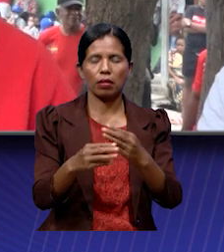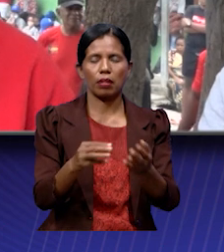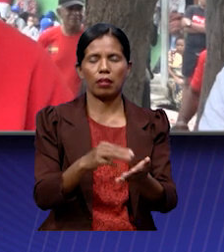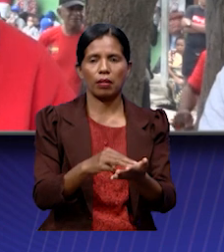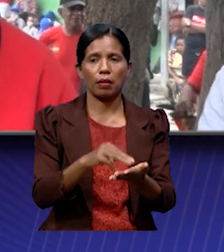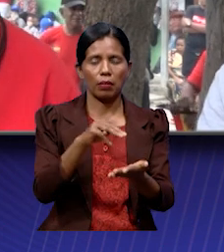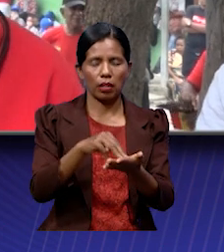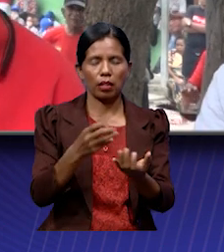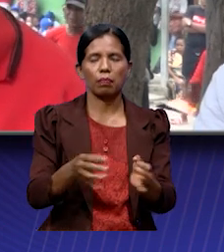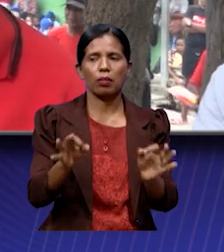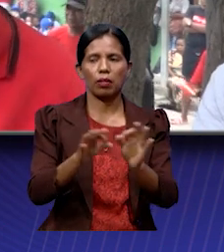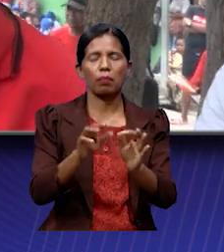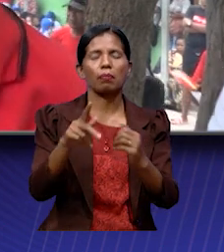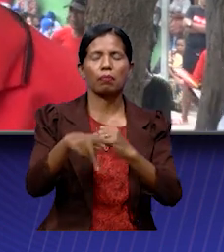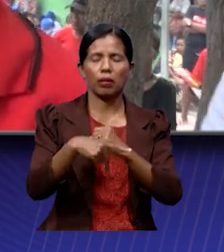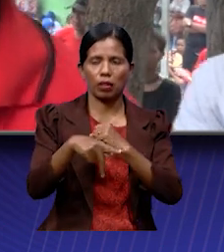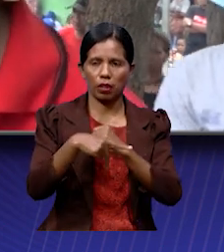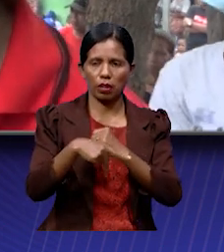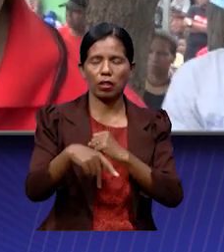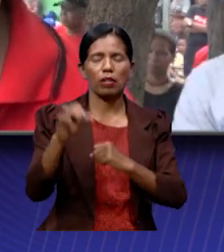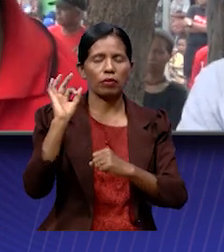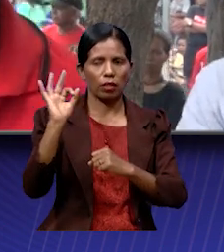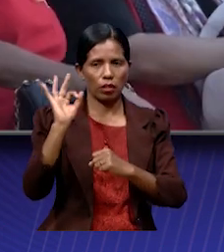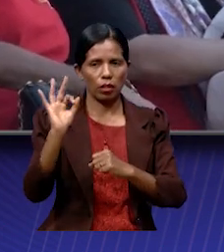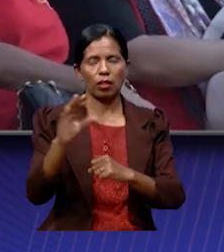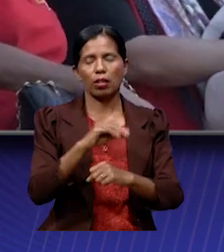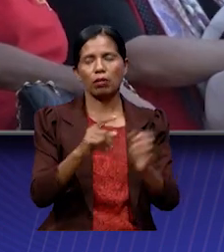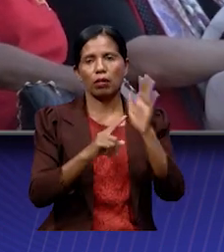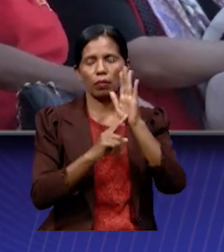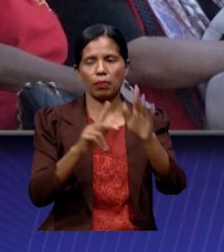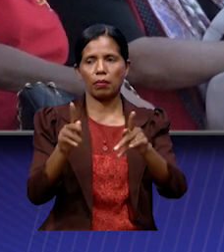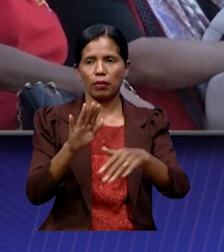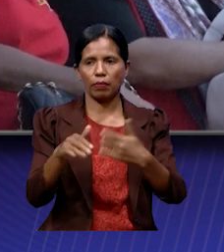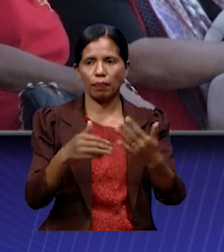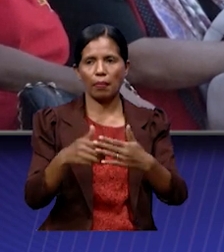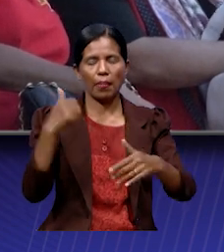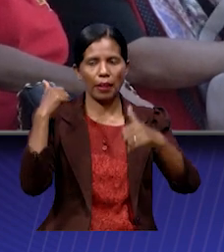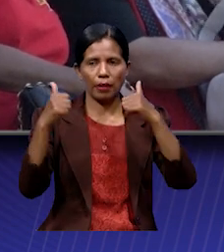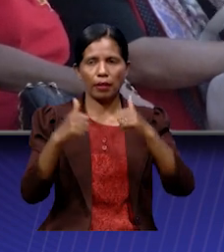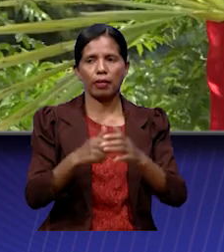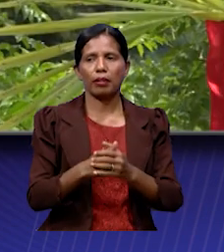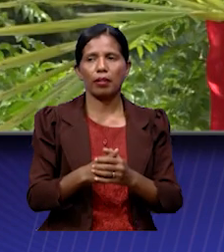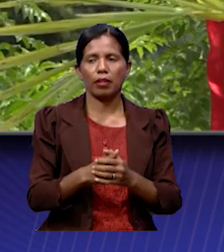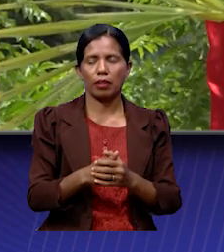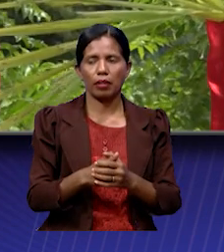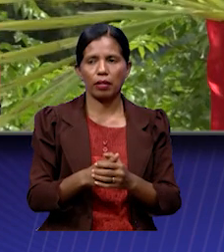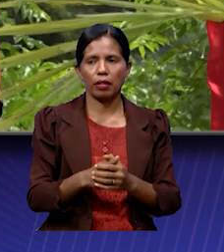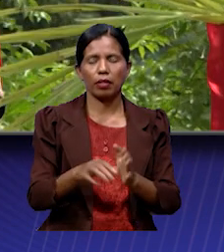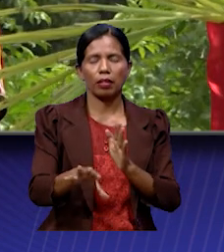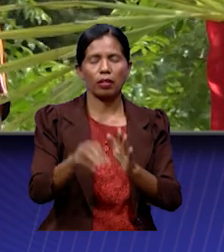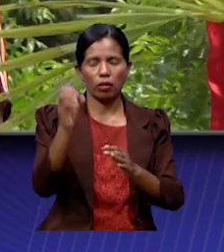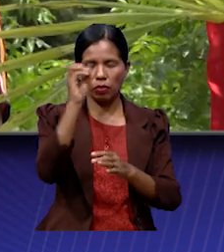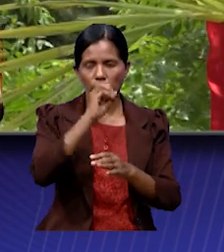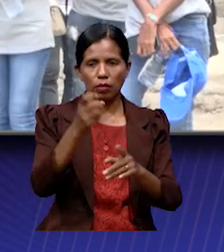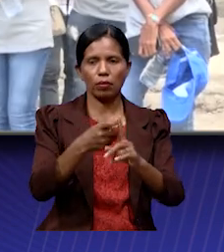a partir do Fretilin atu haklaki banini militantes. Atividade mini-campanha Suku Santa Cruz, né? Retang observação